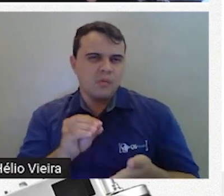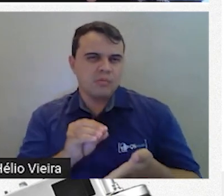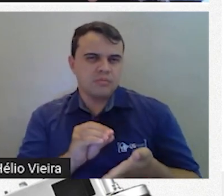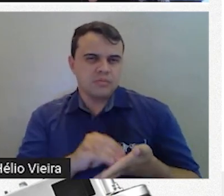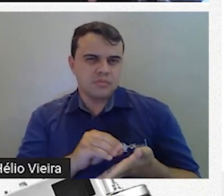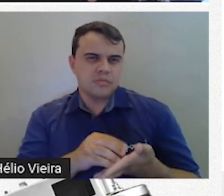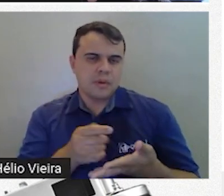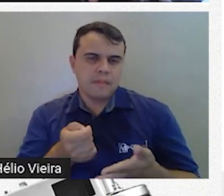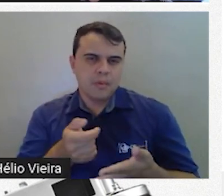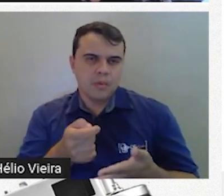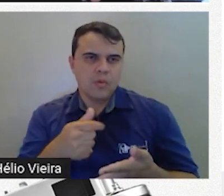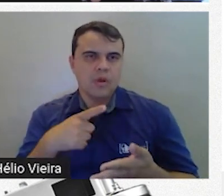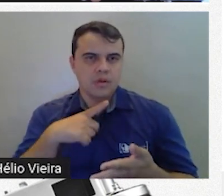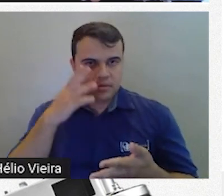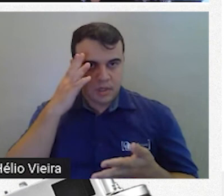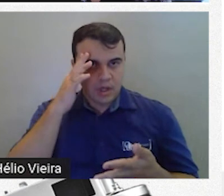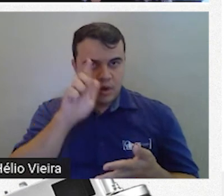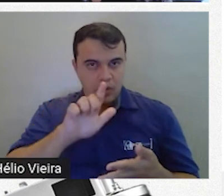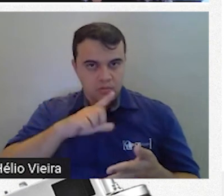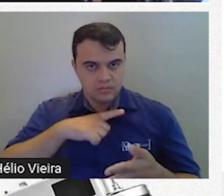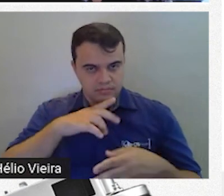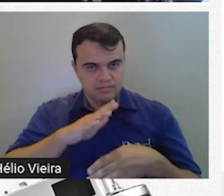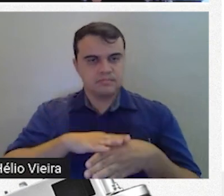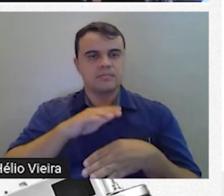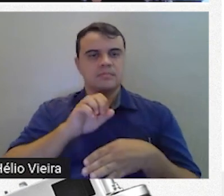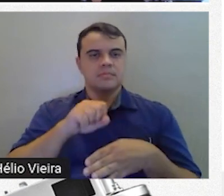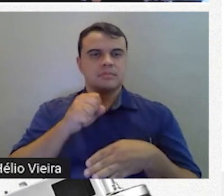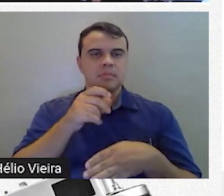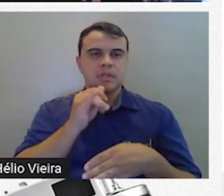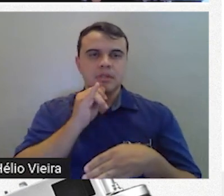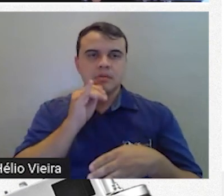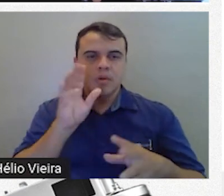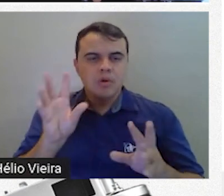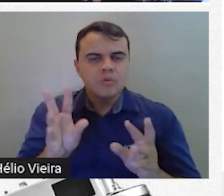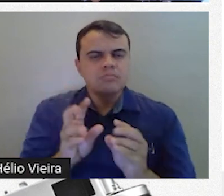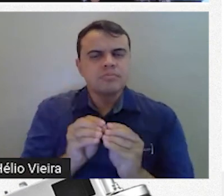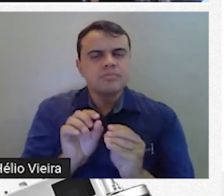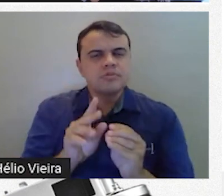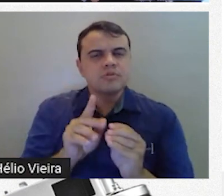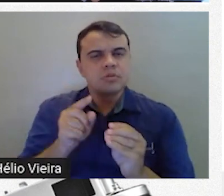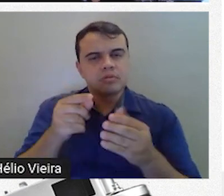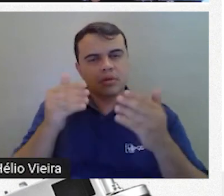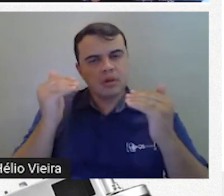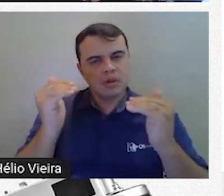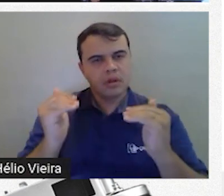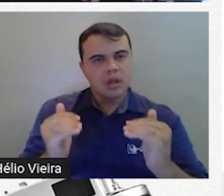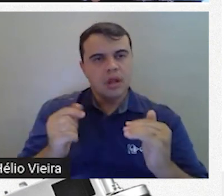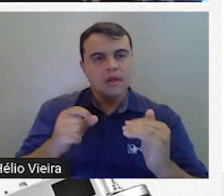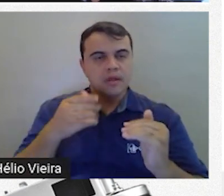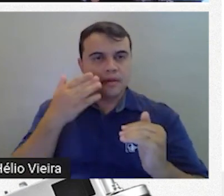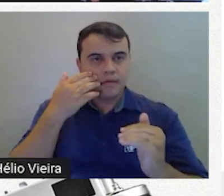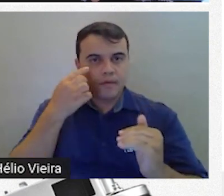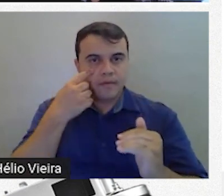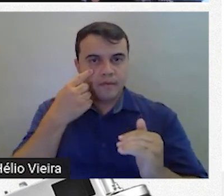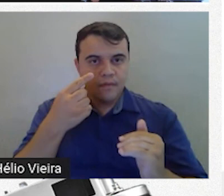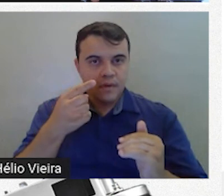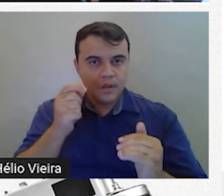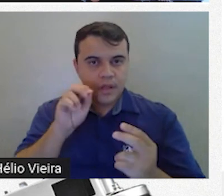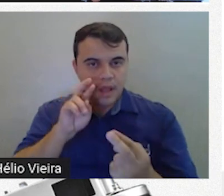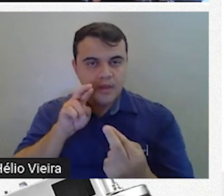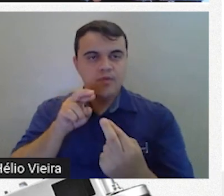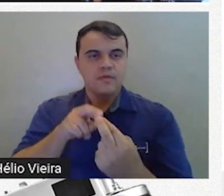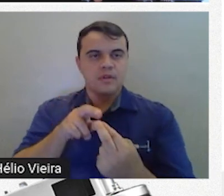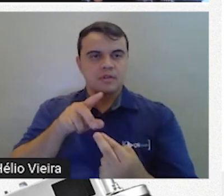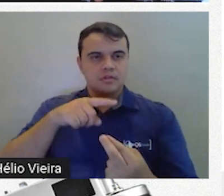que a gente sabe que tem inúmeros. Então, aqui eu trouxe um pouquinho para também poder servir de